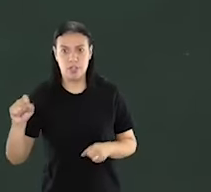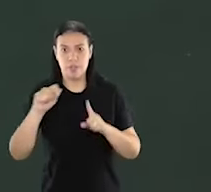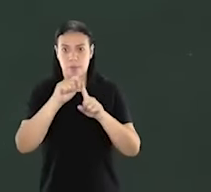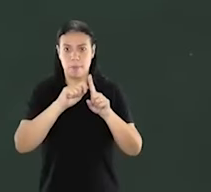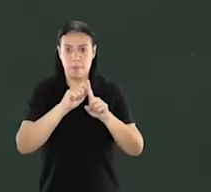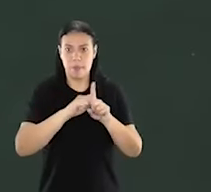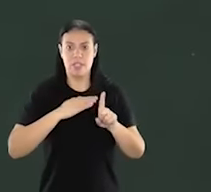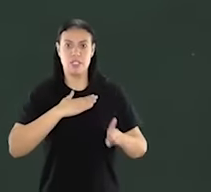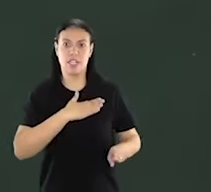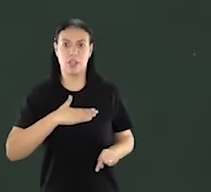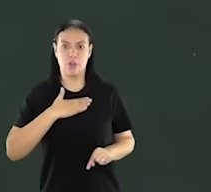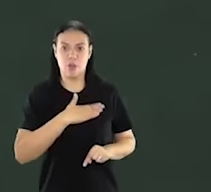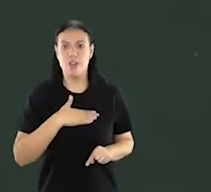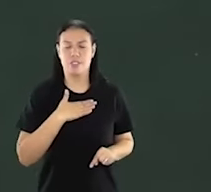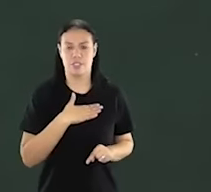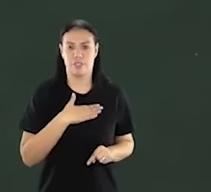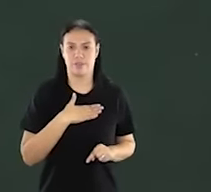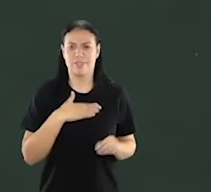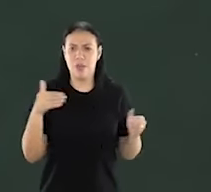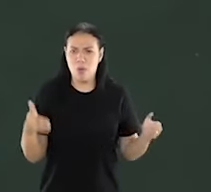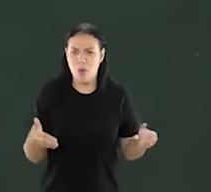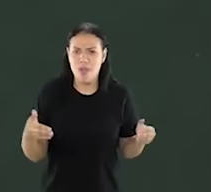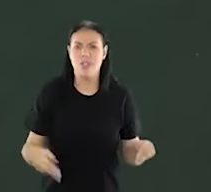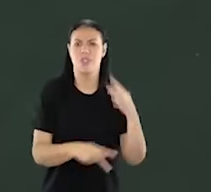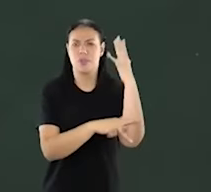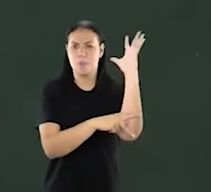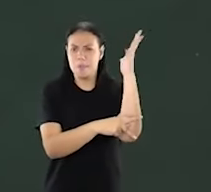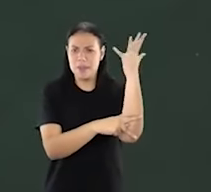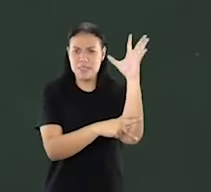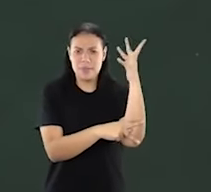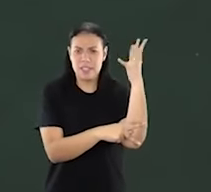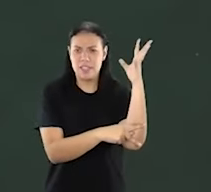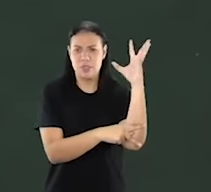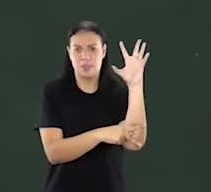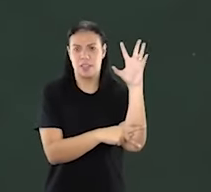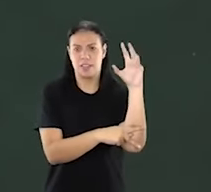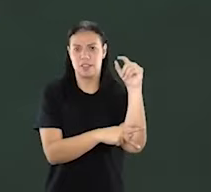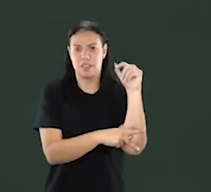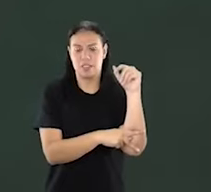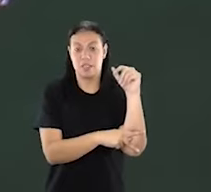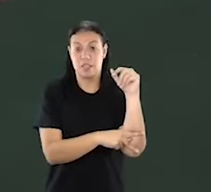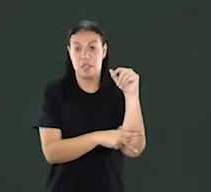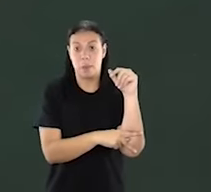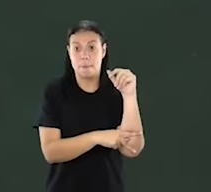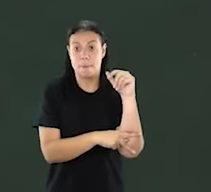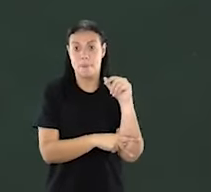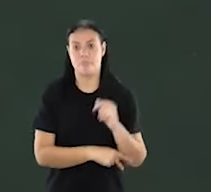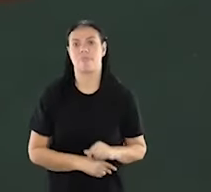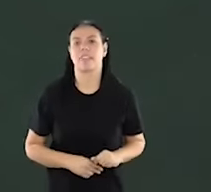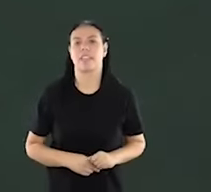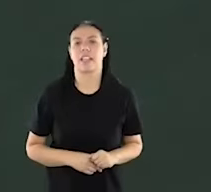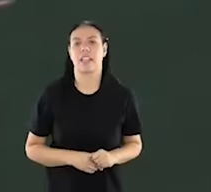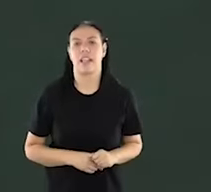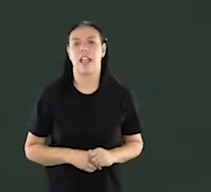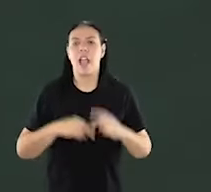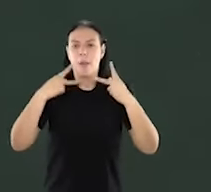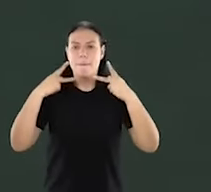2022, aqui no templo da Igreja Presbiteriana de Pinheiros, a profecia de Jesus se cumpre mais uma